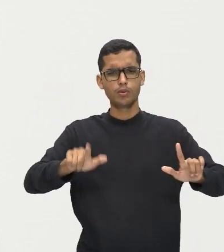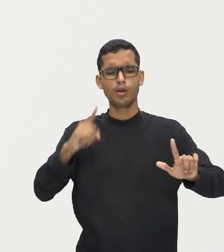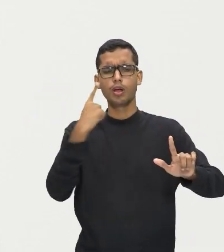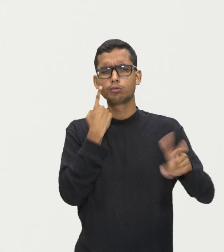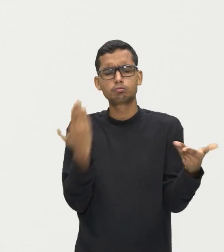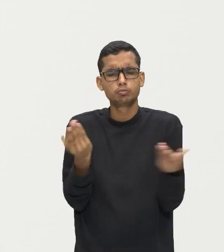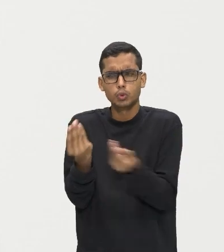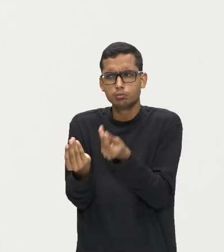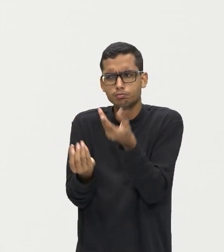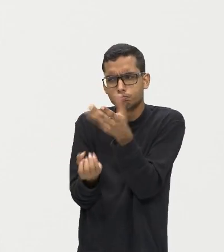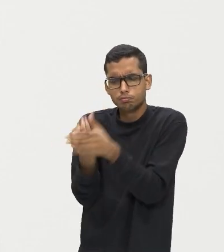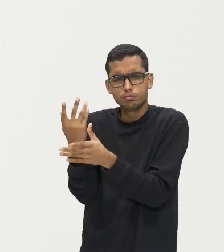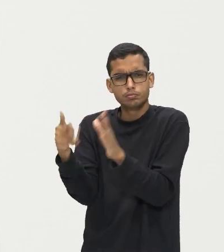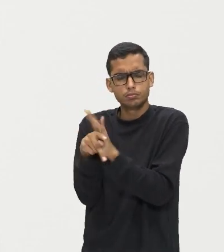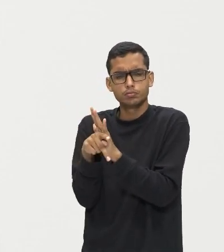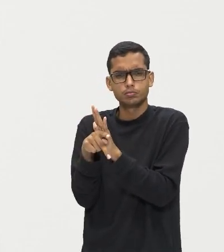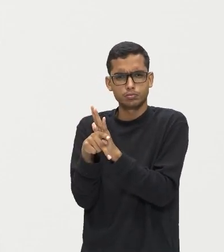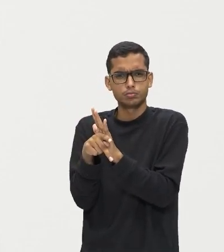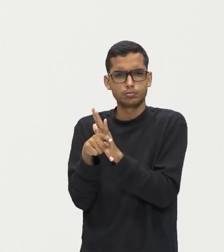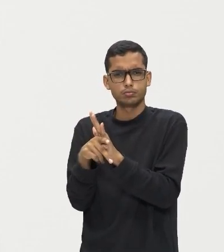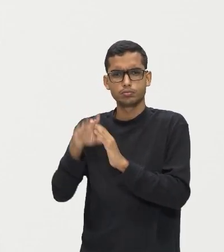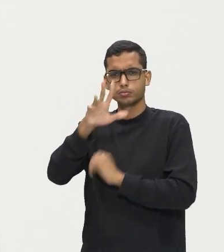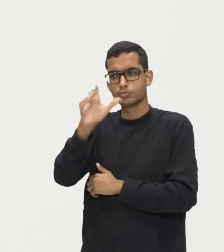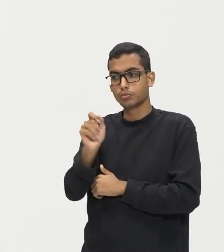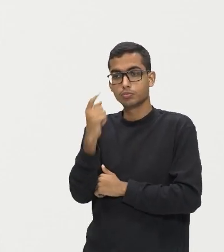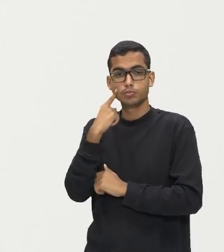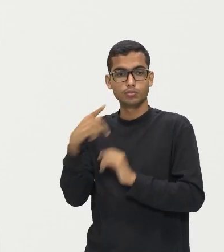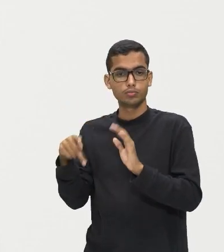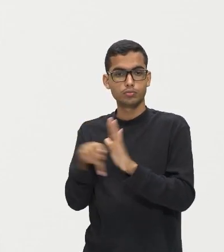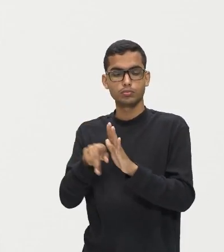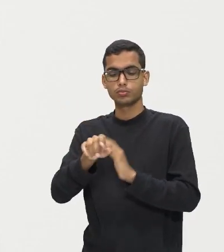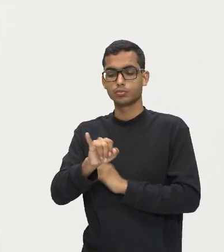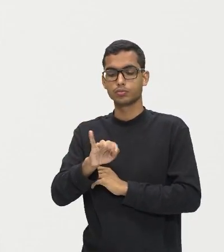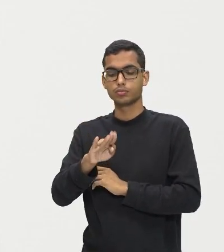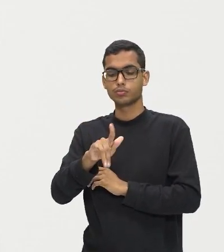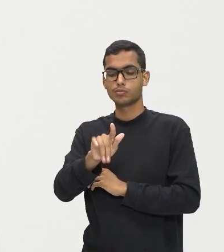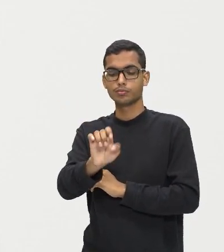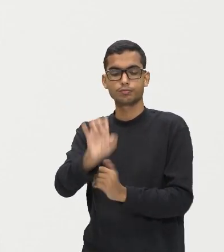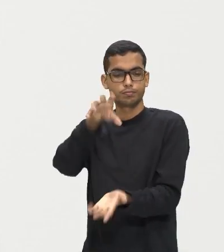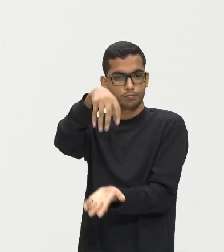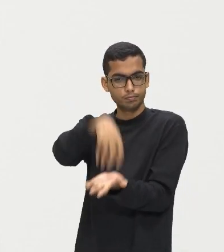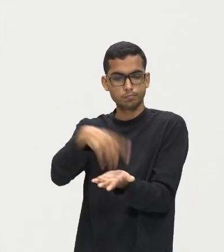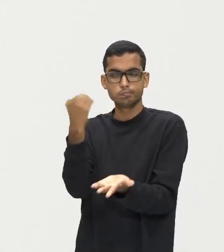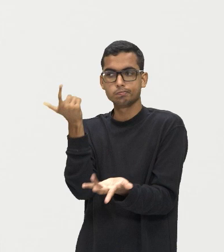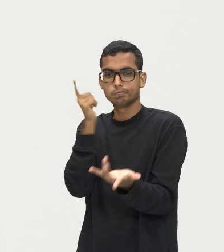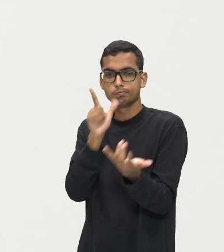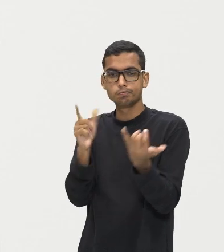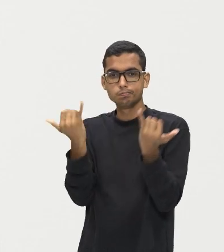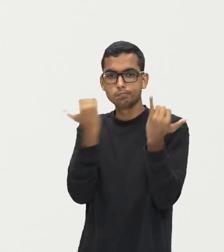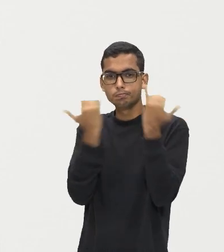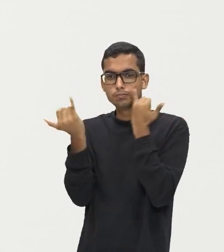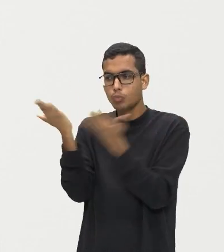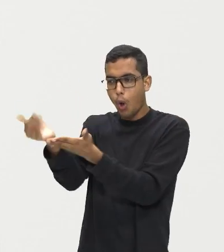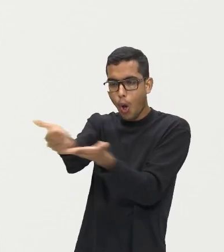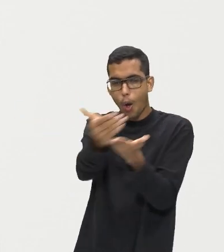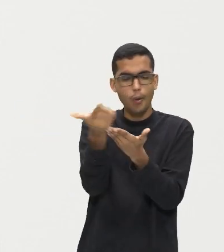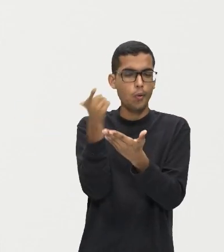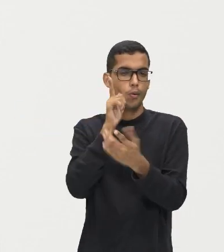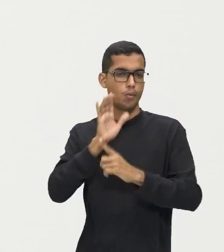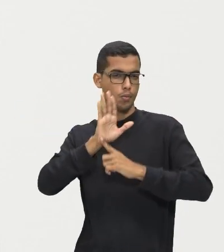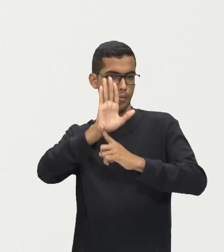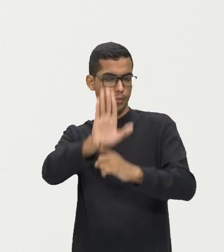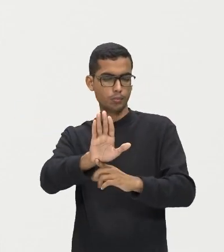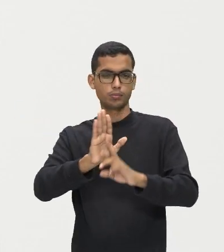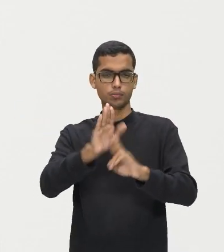esse mapa? Foi o IBGE. O IBGE catalogou essas informações e conseguiu, então, representar as